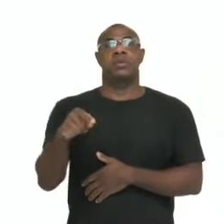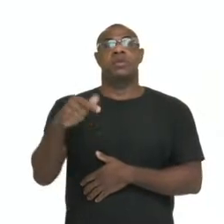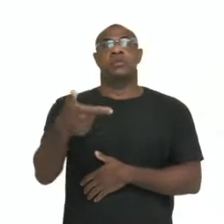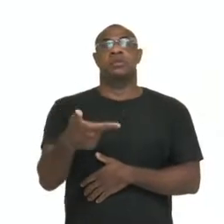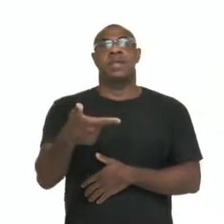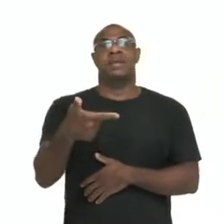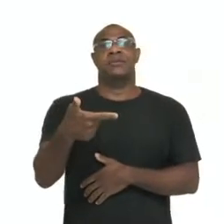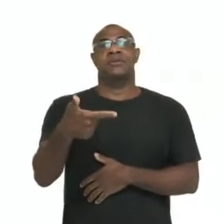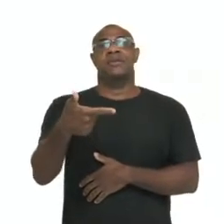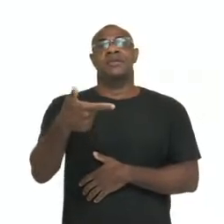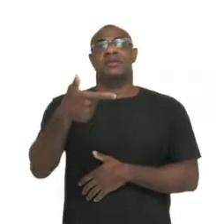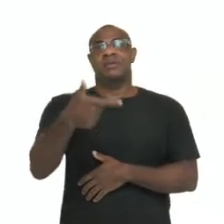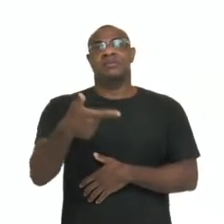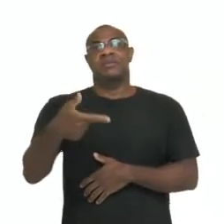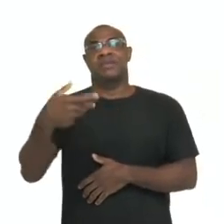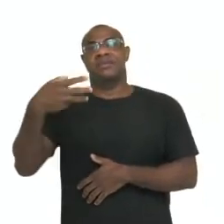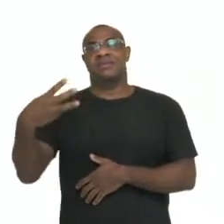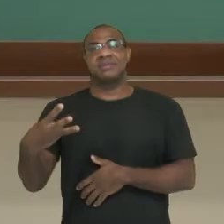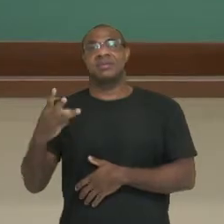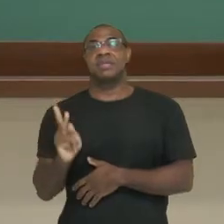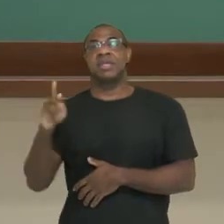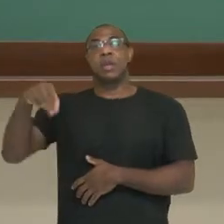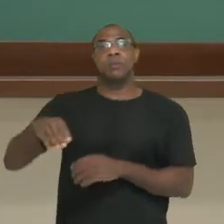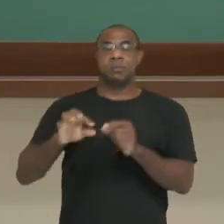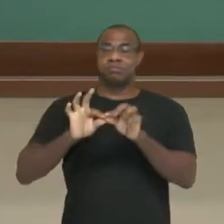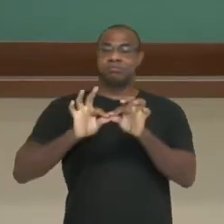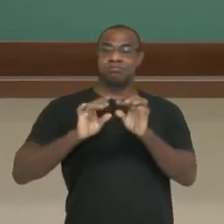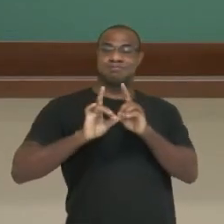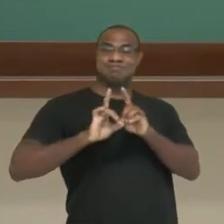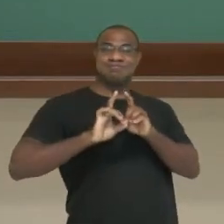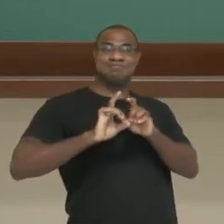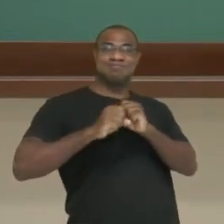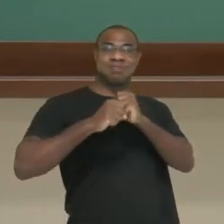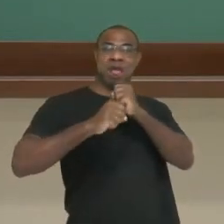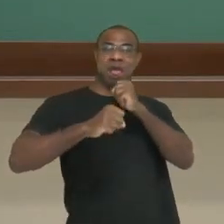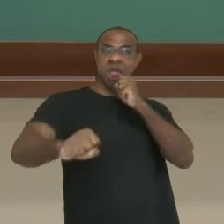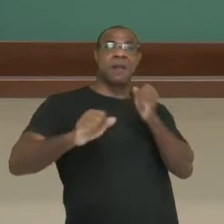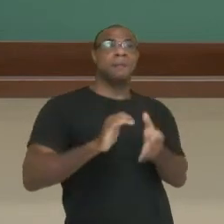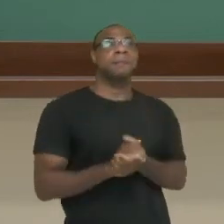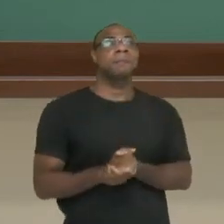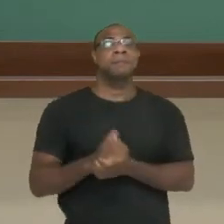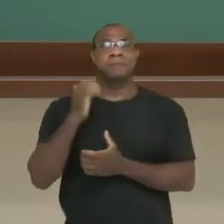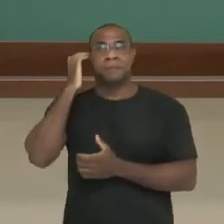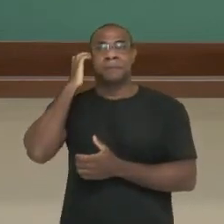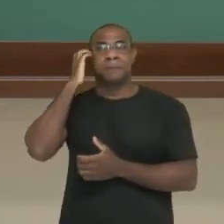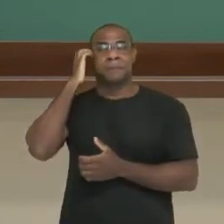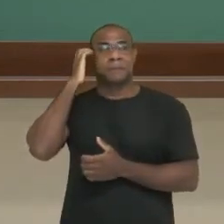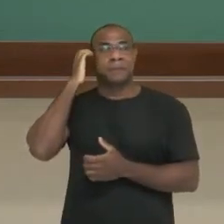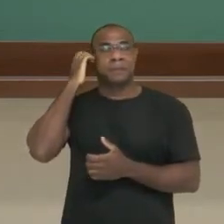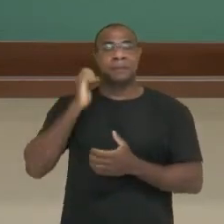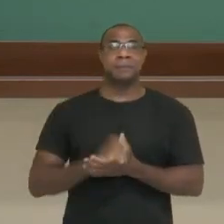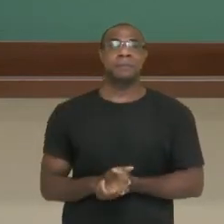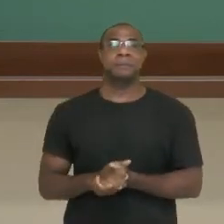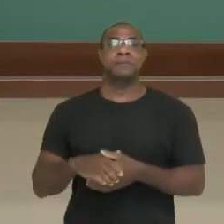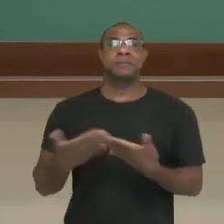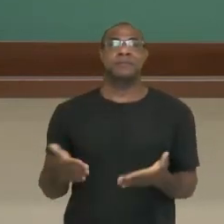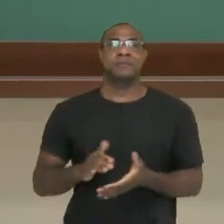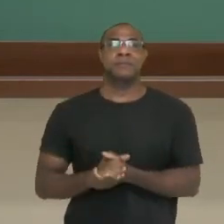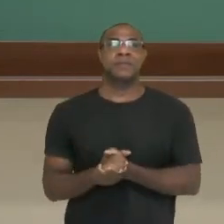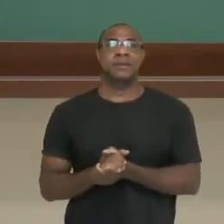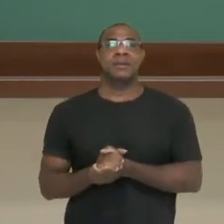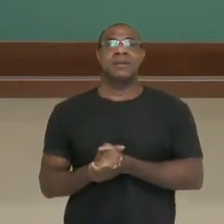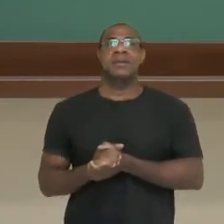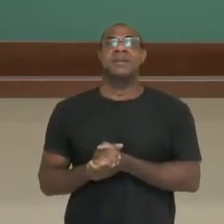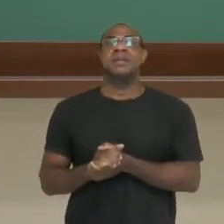de extensão. Aliás, essa, como o nome diz, uma rodovia que deveria atravessar todo o norte do país, passando por toda a